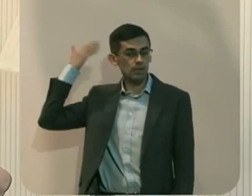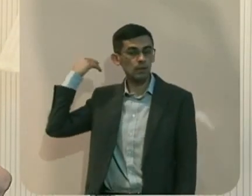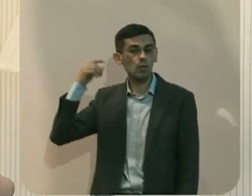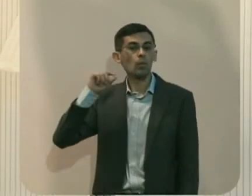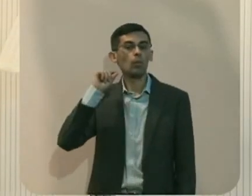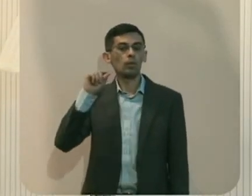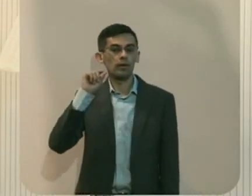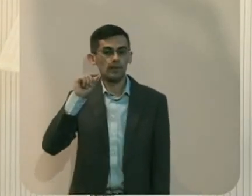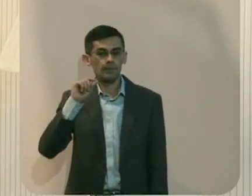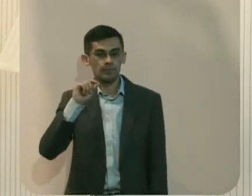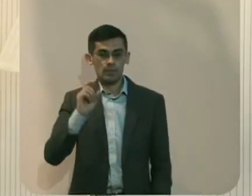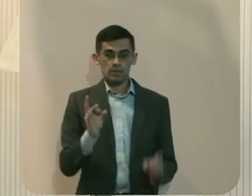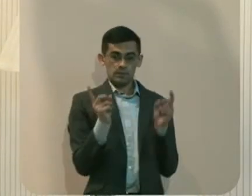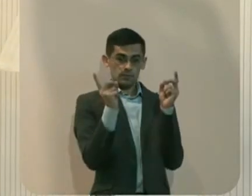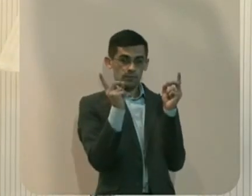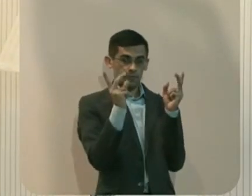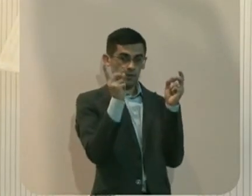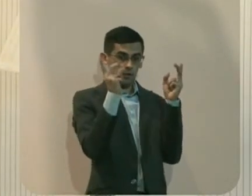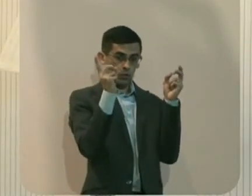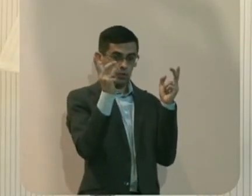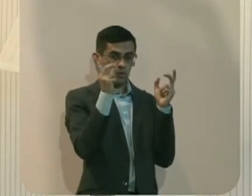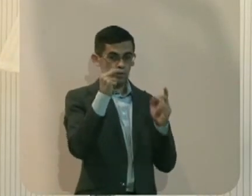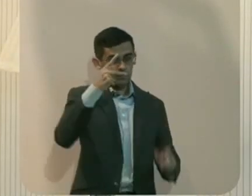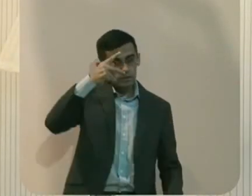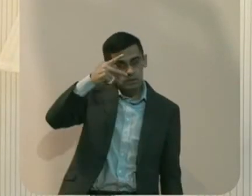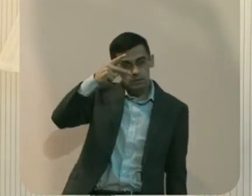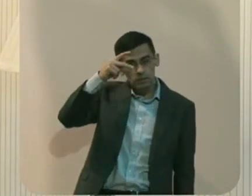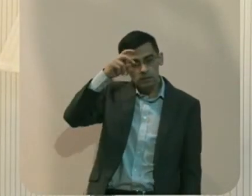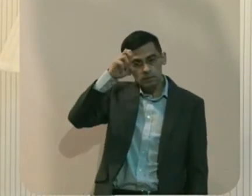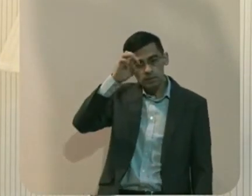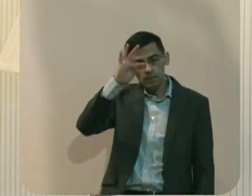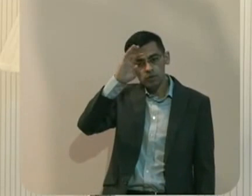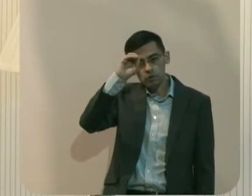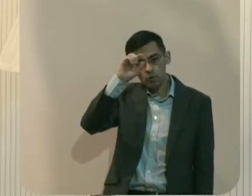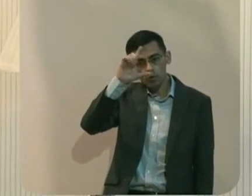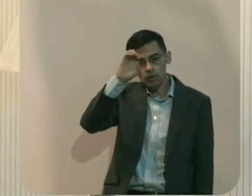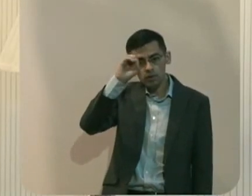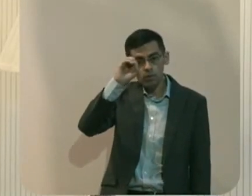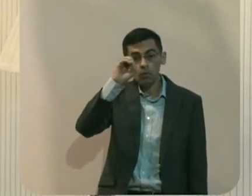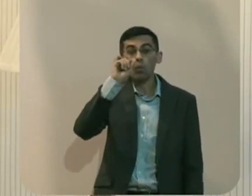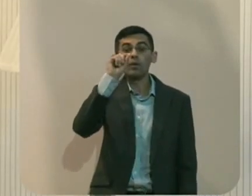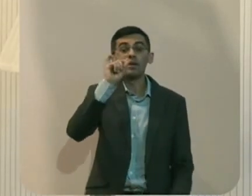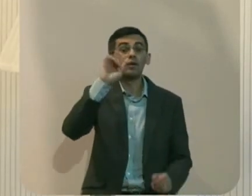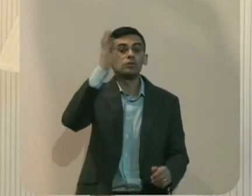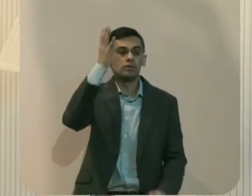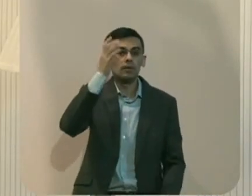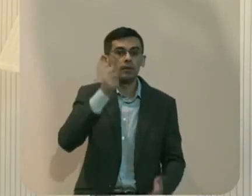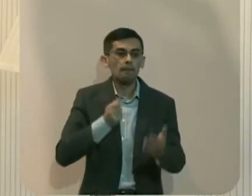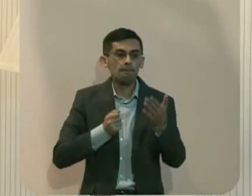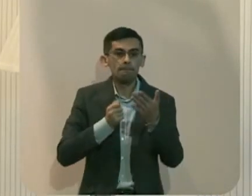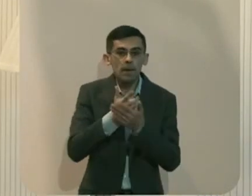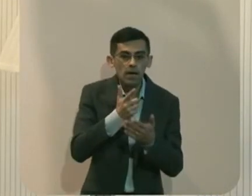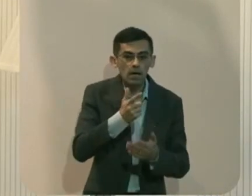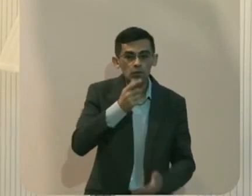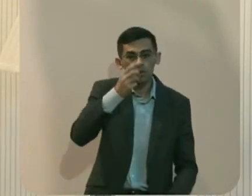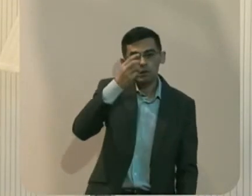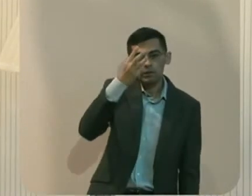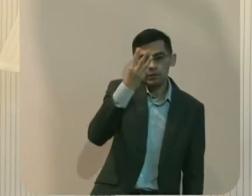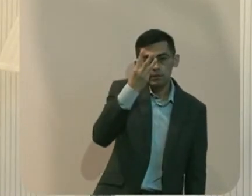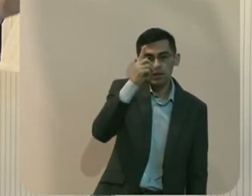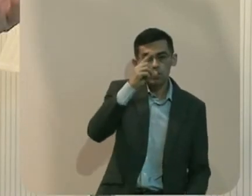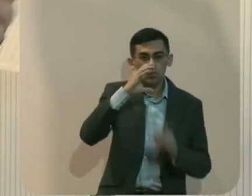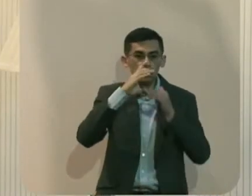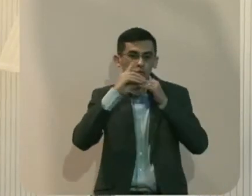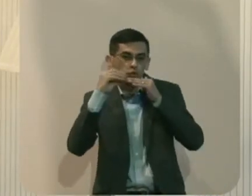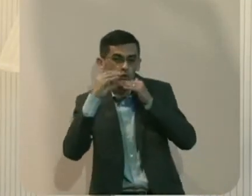em que os vendedores de petróleo, né, eles pagaram $31 para